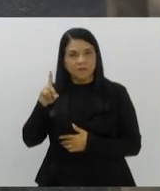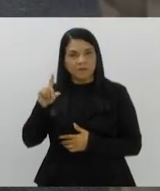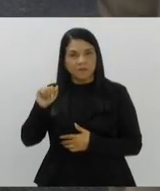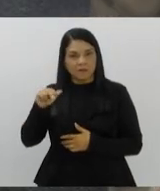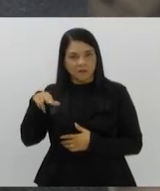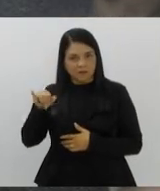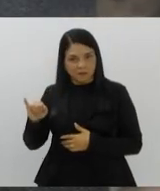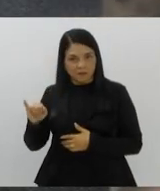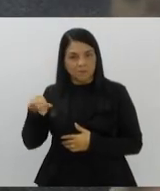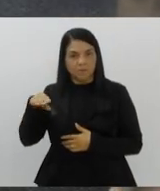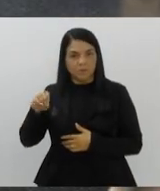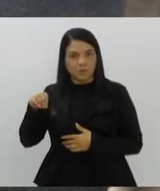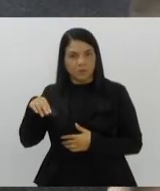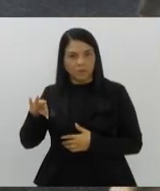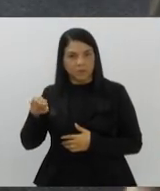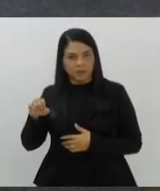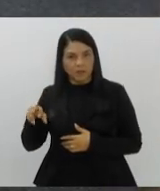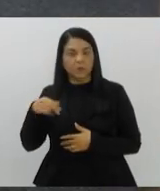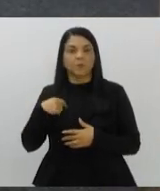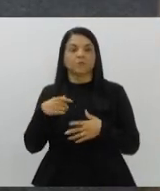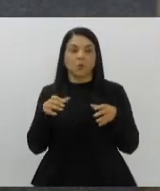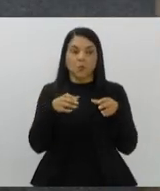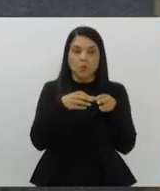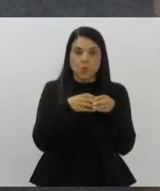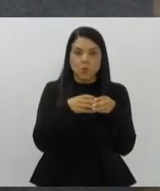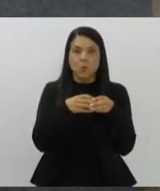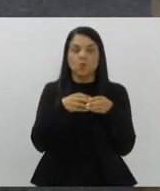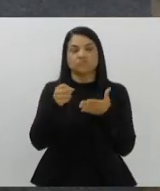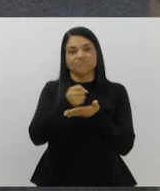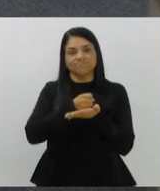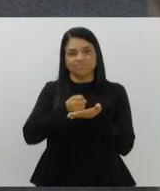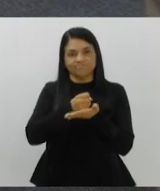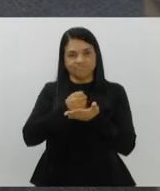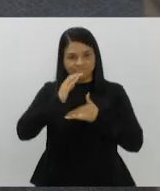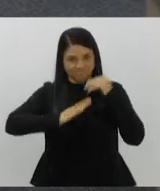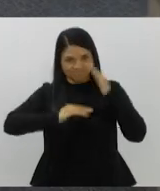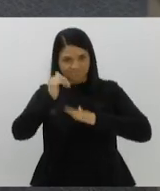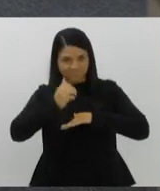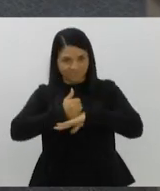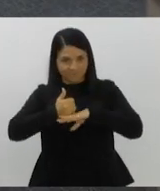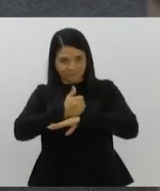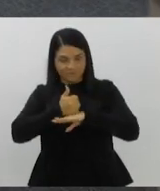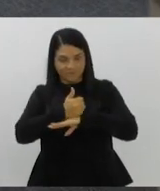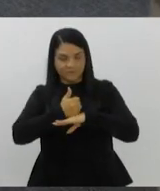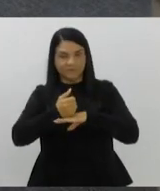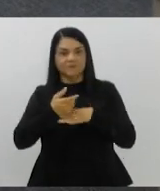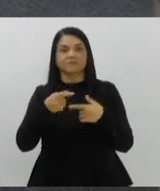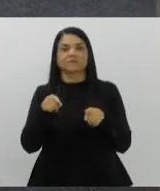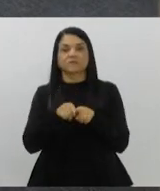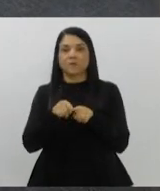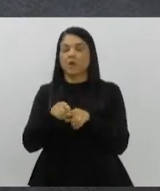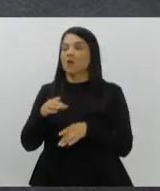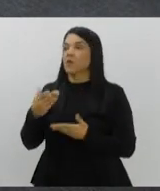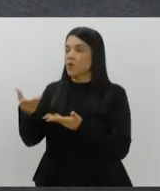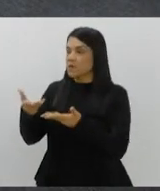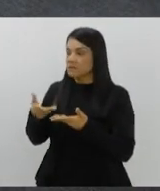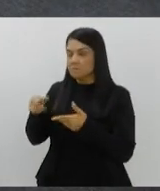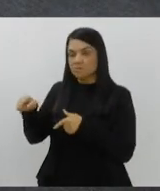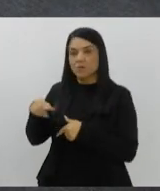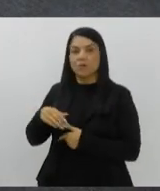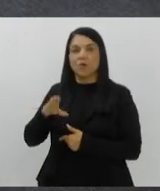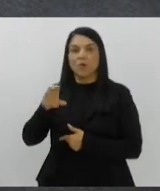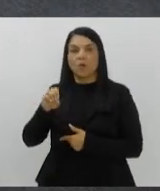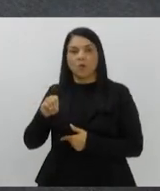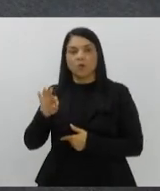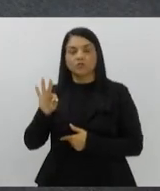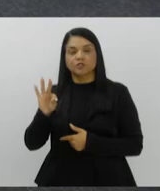a demanda dos farmacêuticos através de um querido companheiro, o Okinga, que é também farmacêutico.